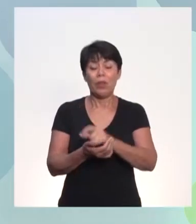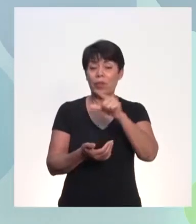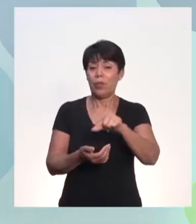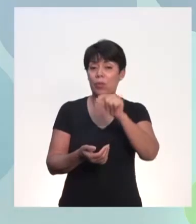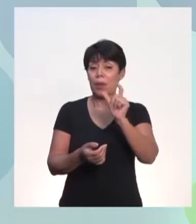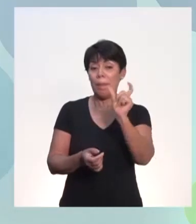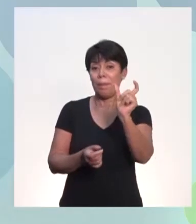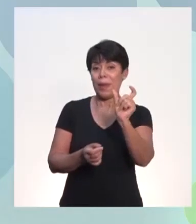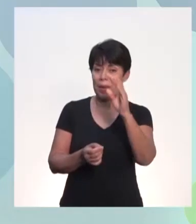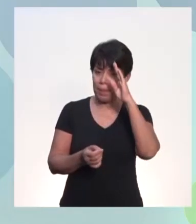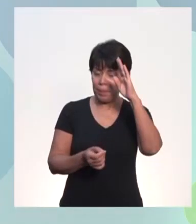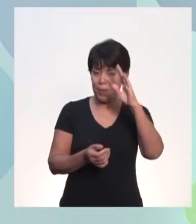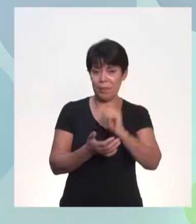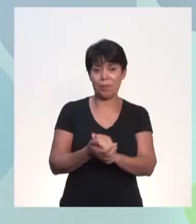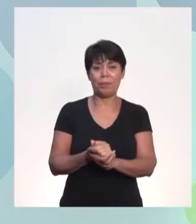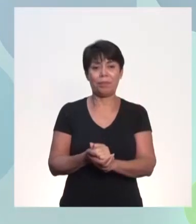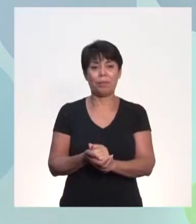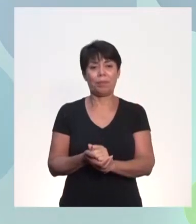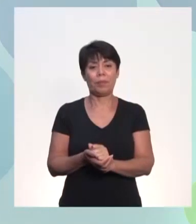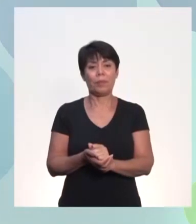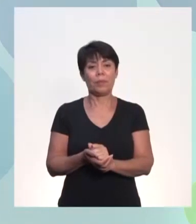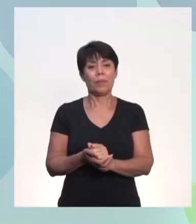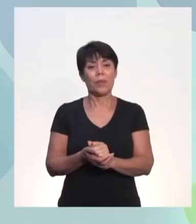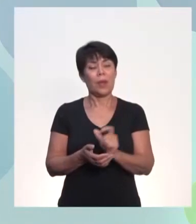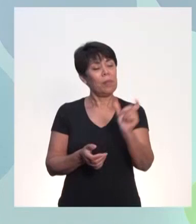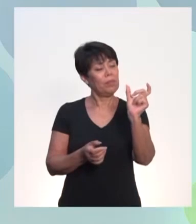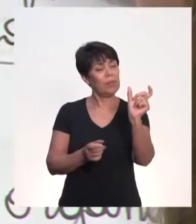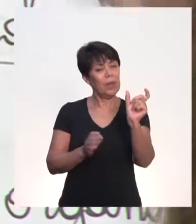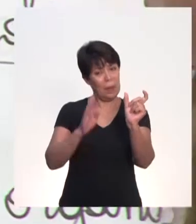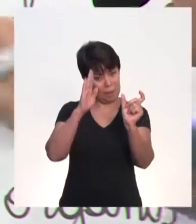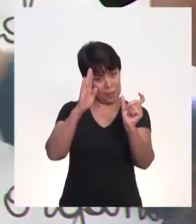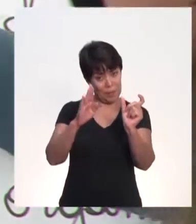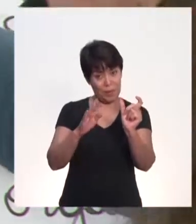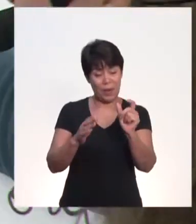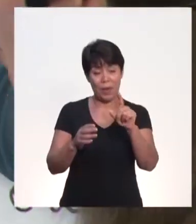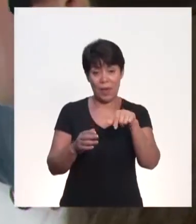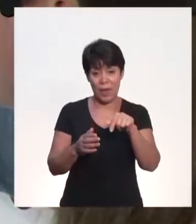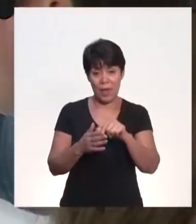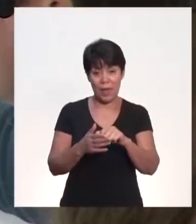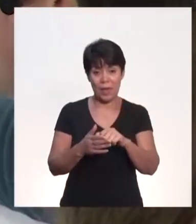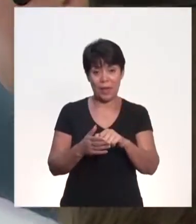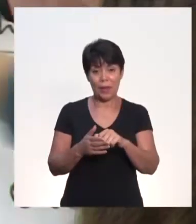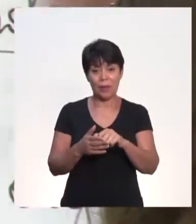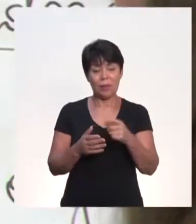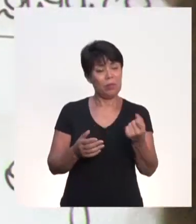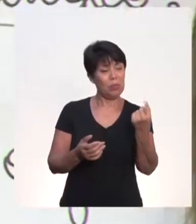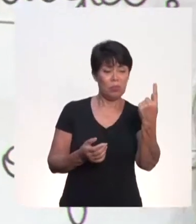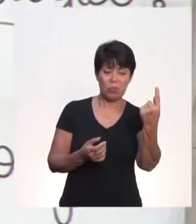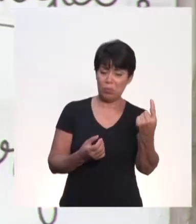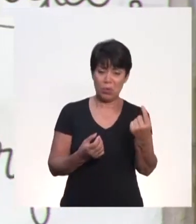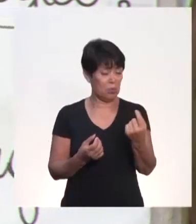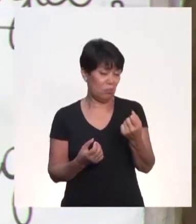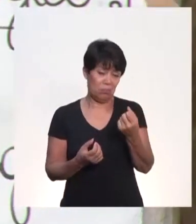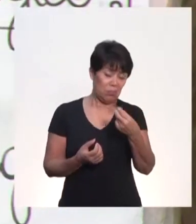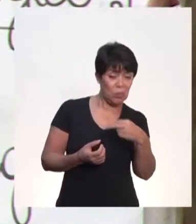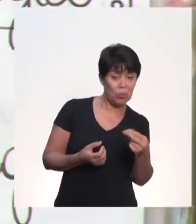palavras-chave. Palavras-chave, elas vão ser, né, uma ou duas